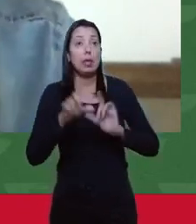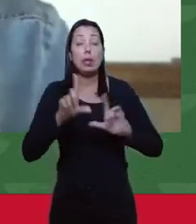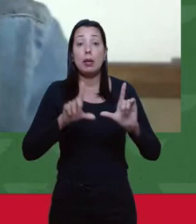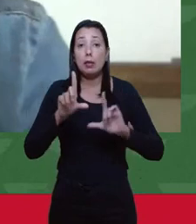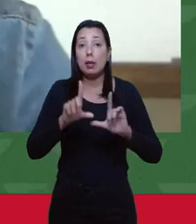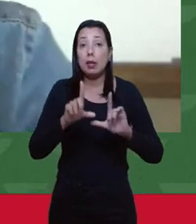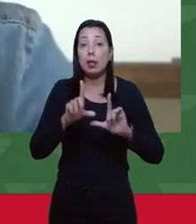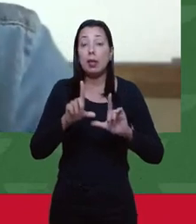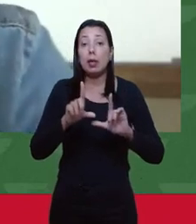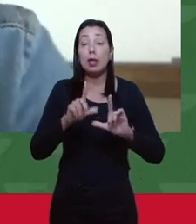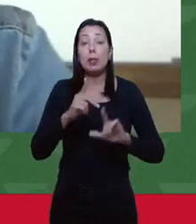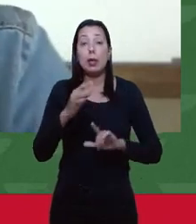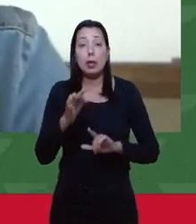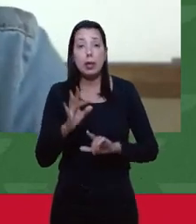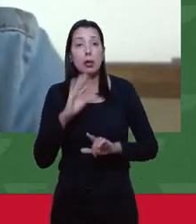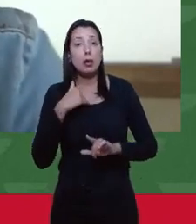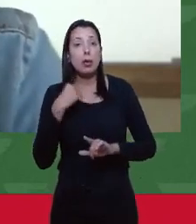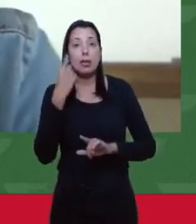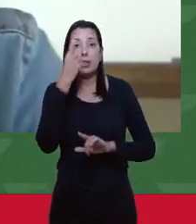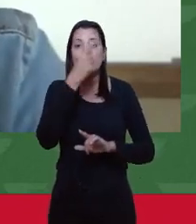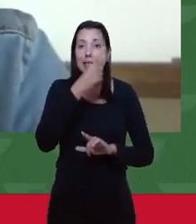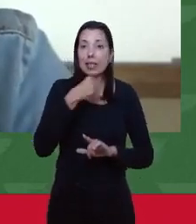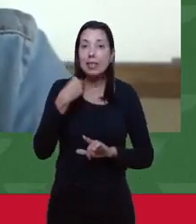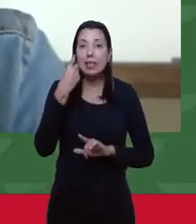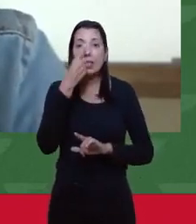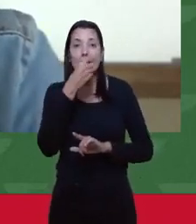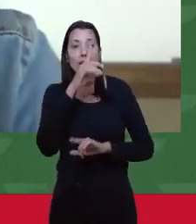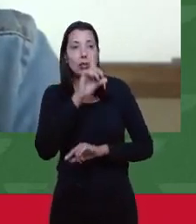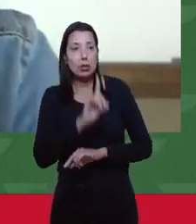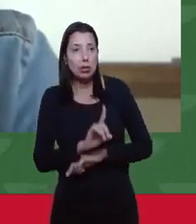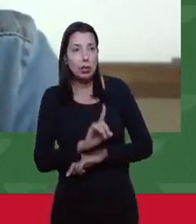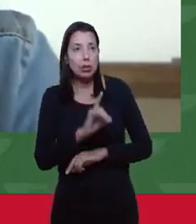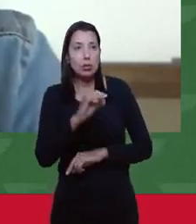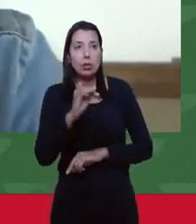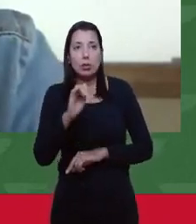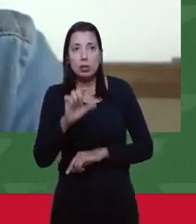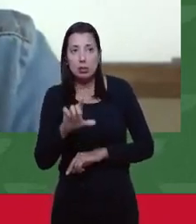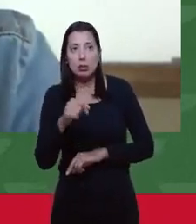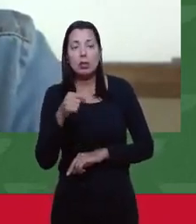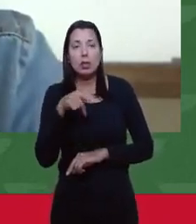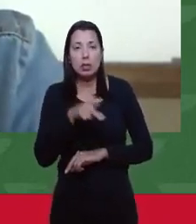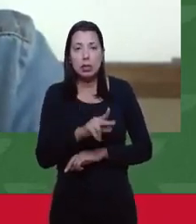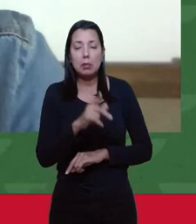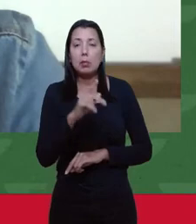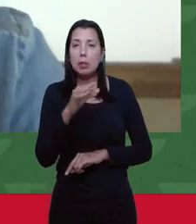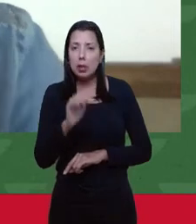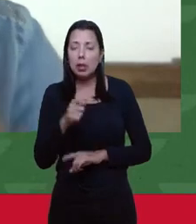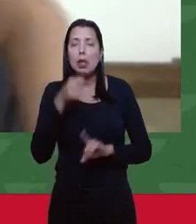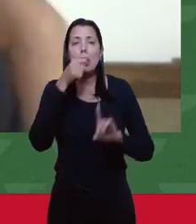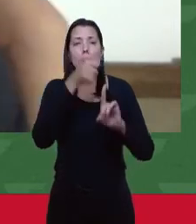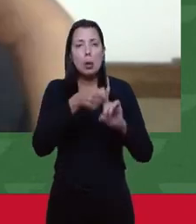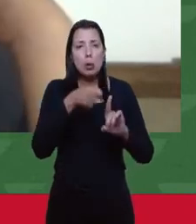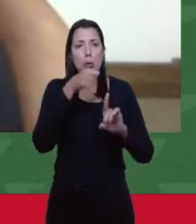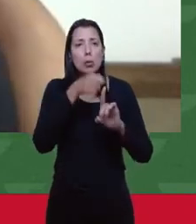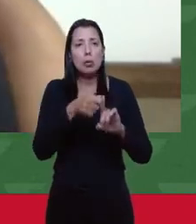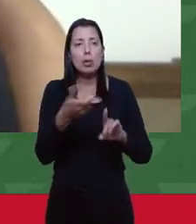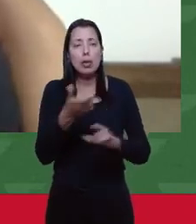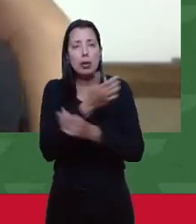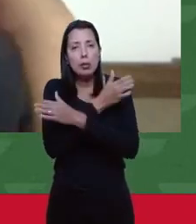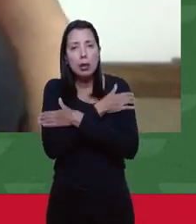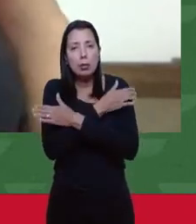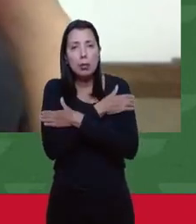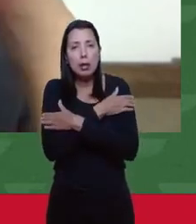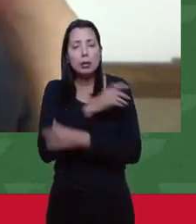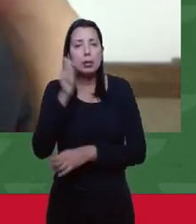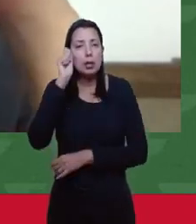Câmara é com a nossa cara, com a cara pelos direitos civis que sempre o PT defendeu. Quero dar um abraço na